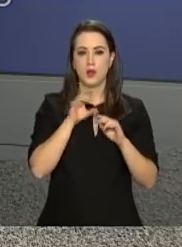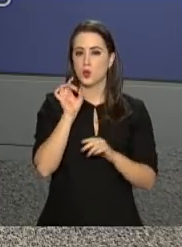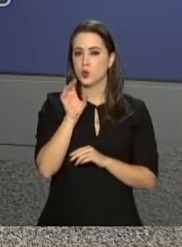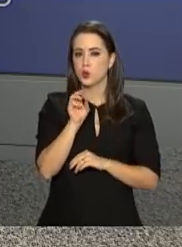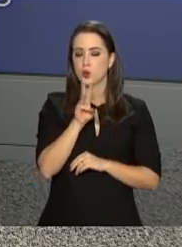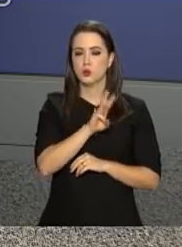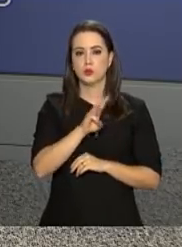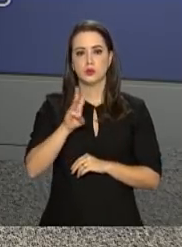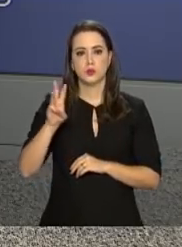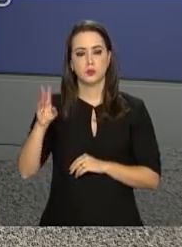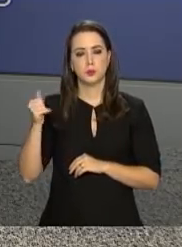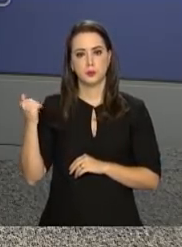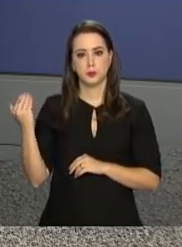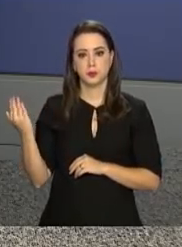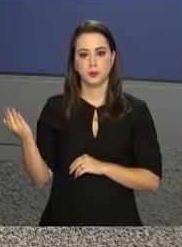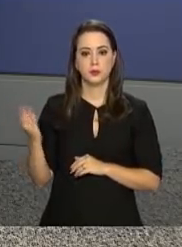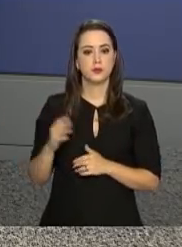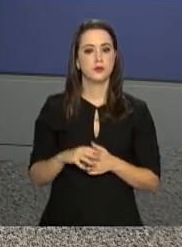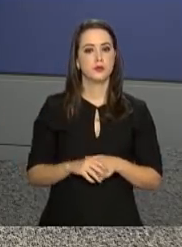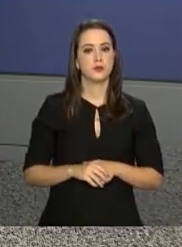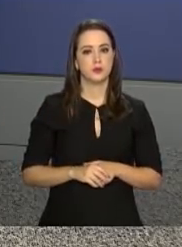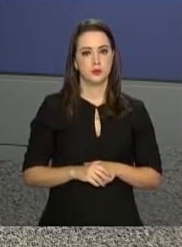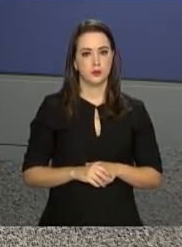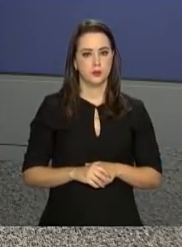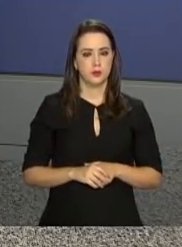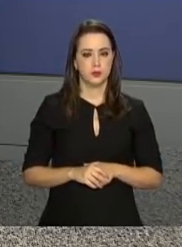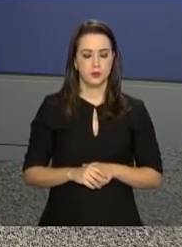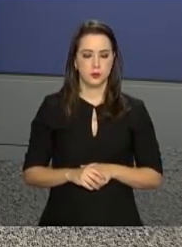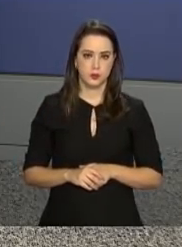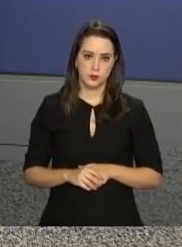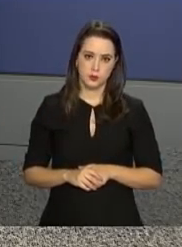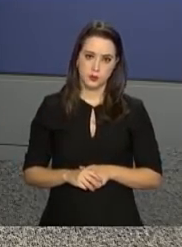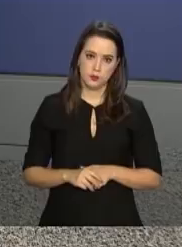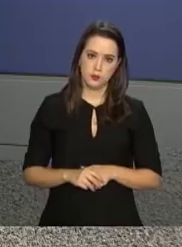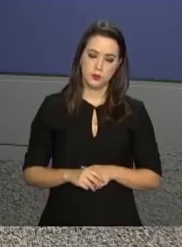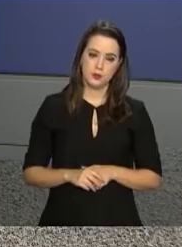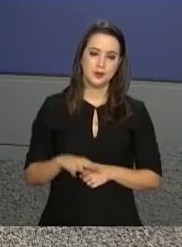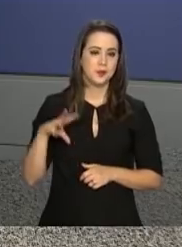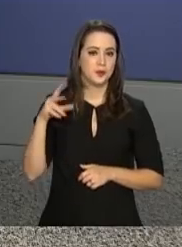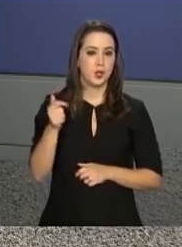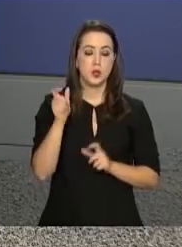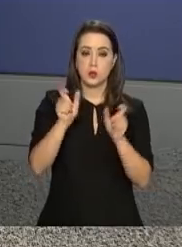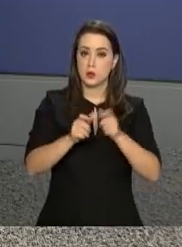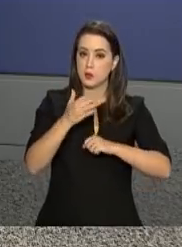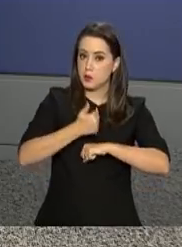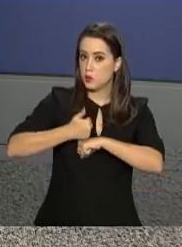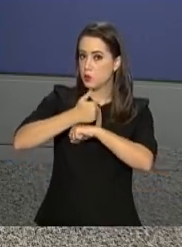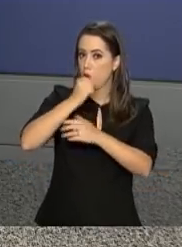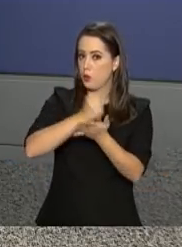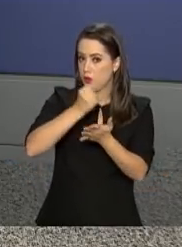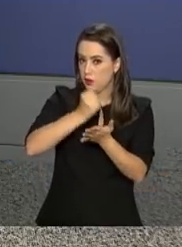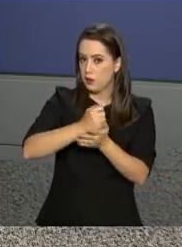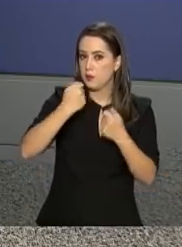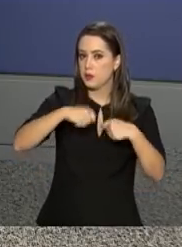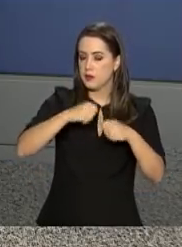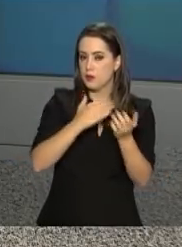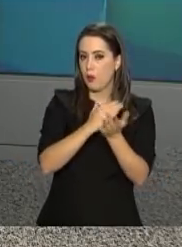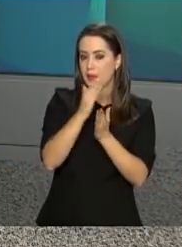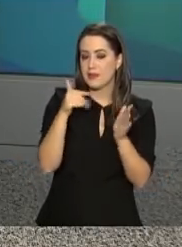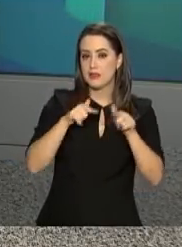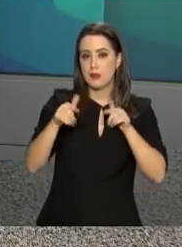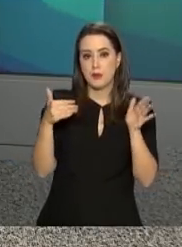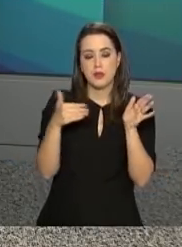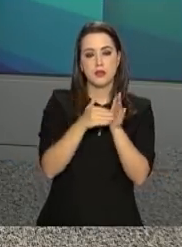feita exclusivamente pelo site maismedicos.gov.br todos os profissionais contratados devem